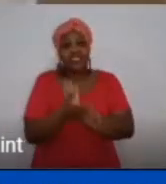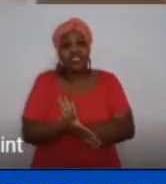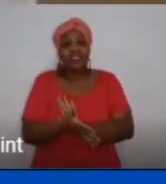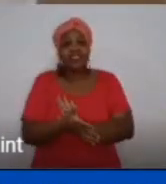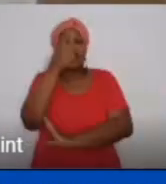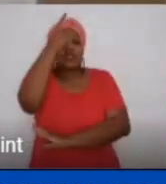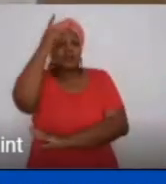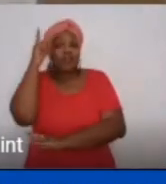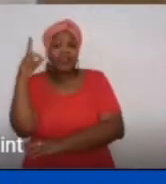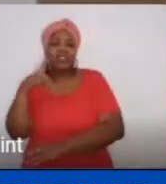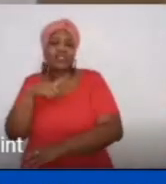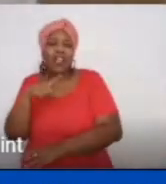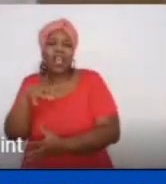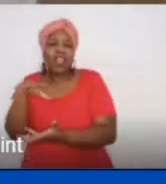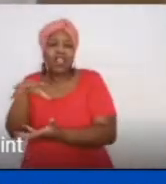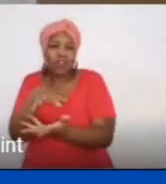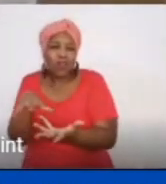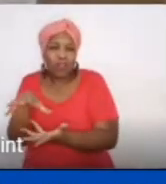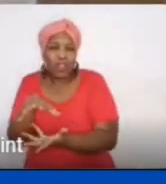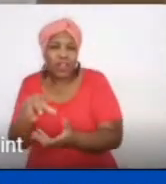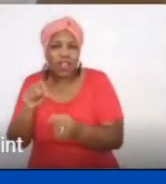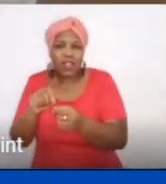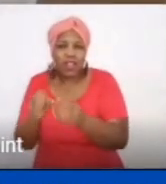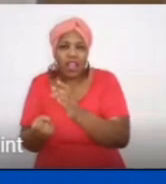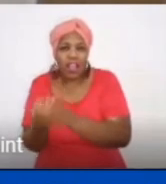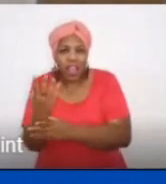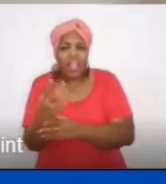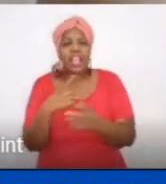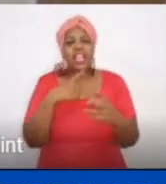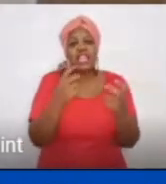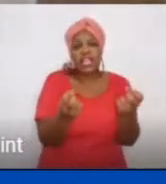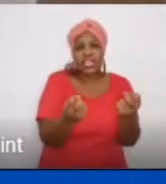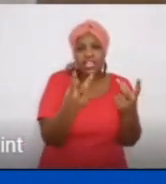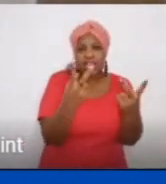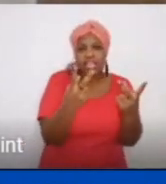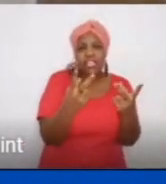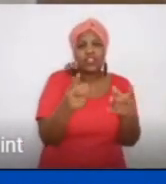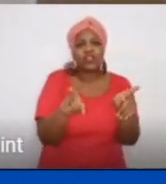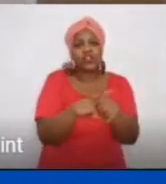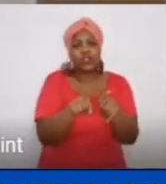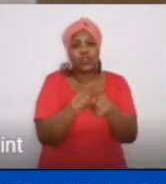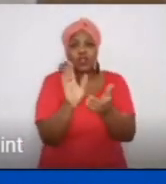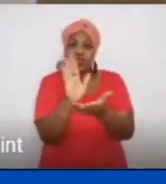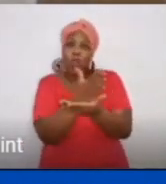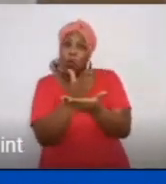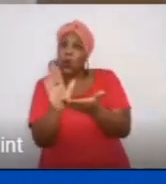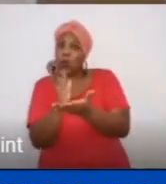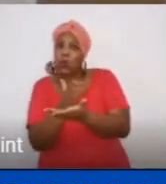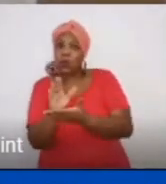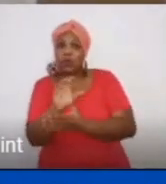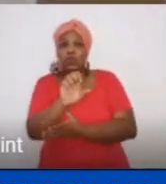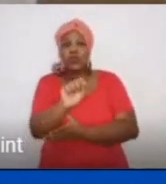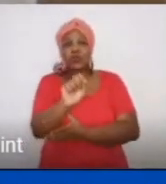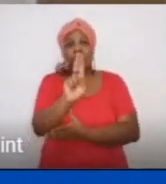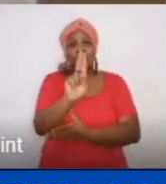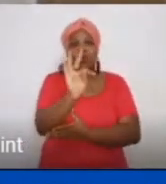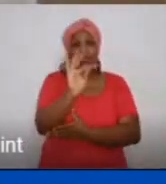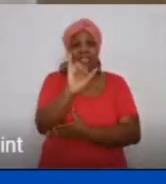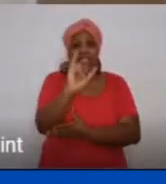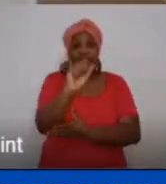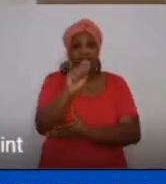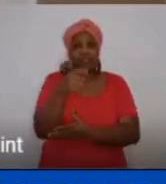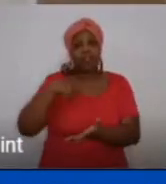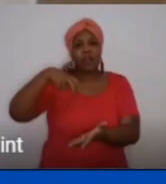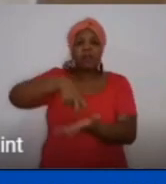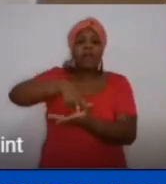eu falei, como aquelas que estão envolvidas na comercialização de determinadas substâncias, elas são penalizadas